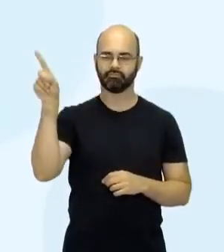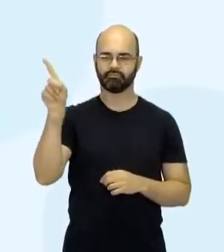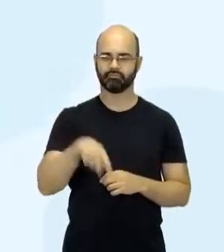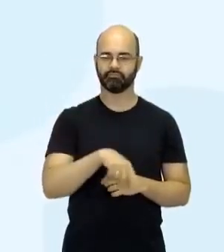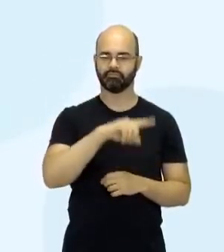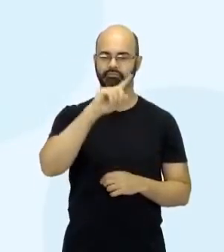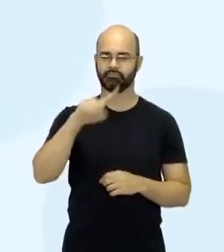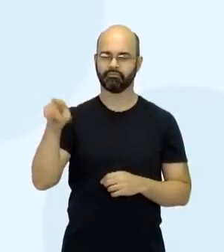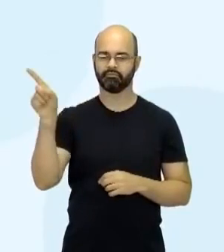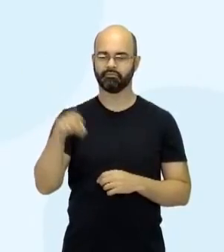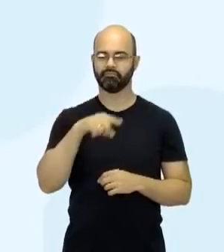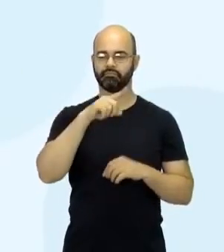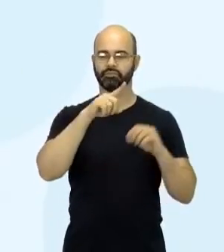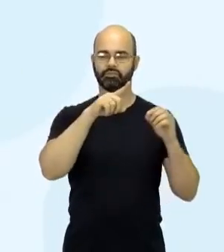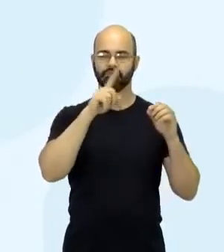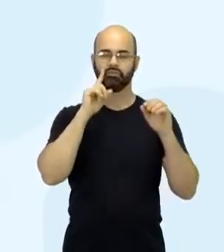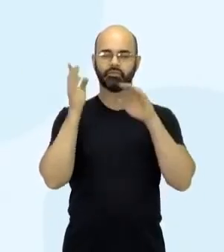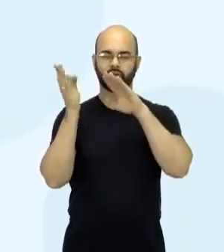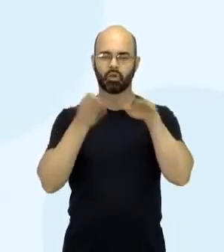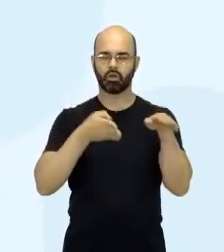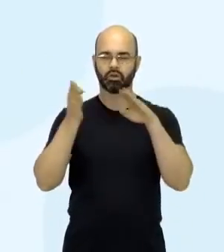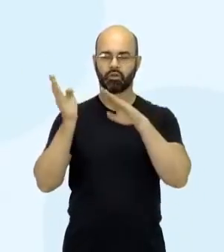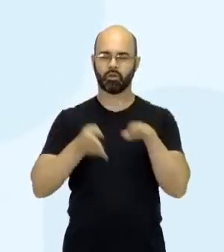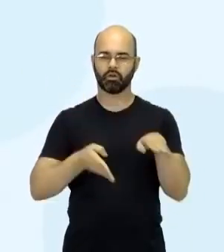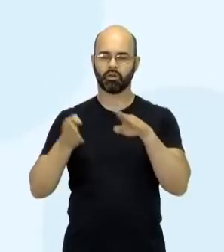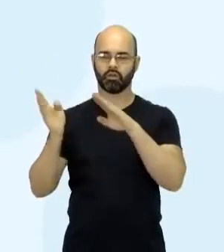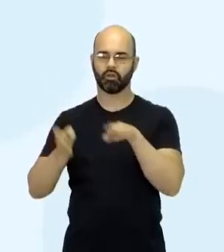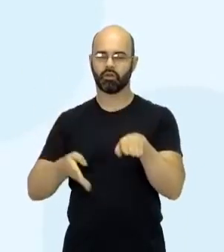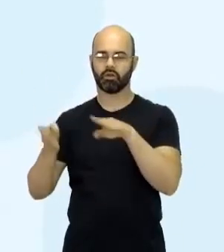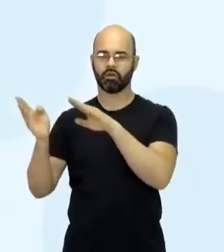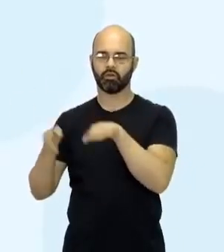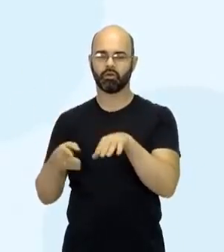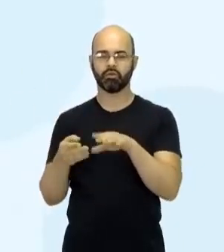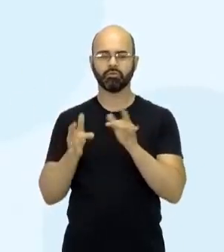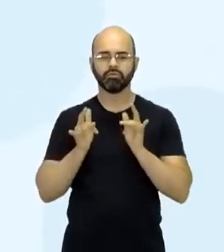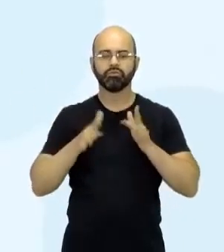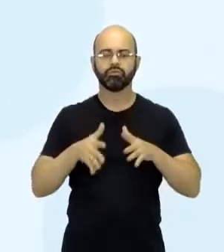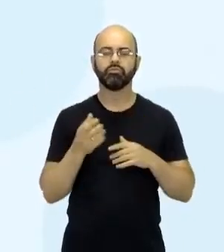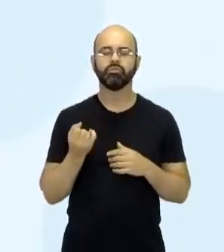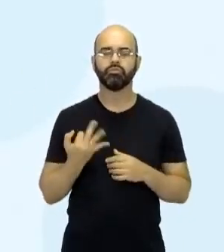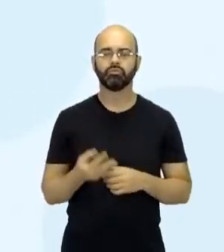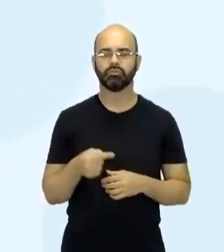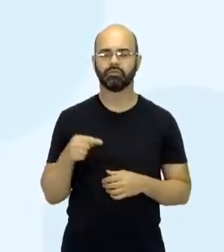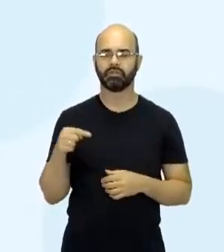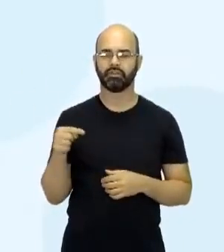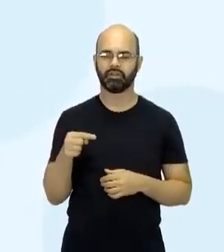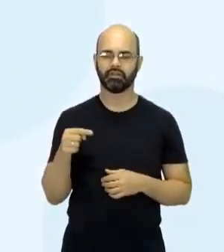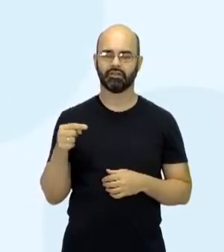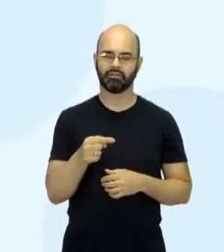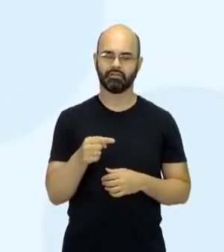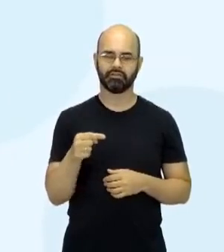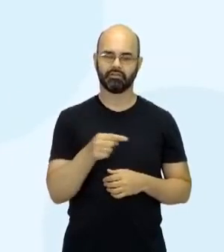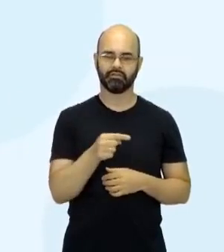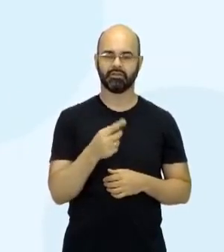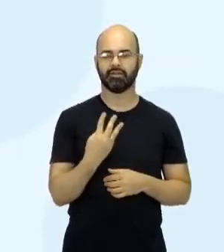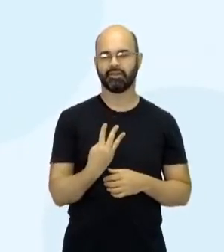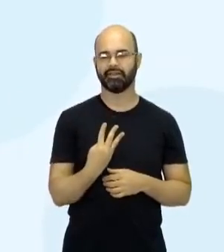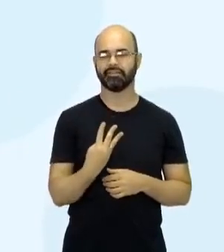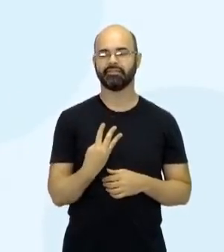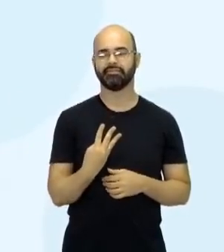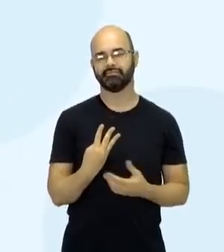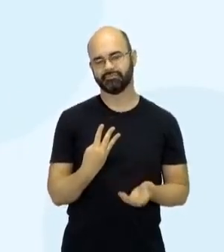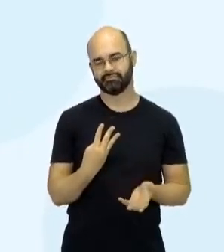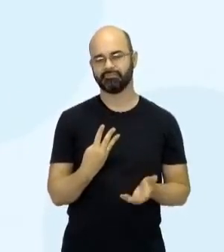aqui vão se anular. Se anulou, sobrou o quê? Sobrou 3 negativo. Então, 3 negativo aqui, ó, ele aparece